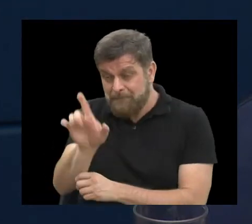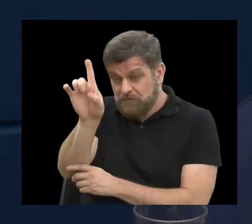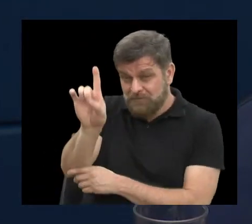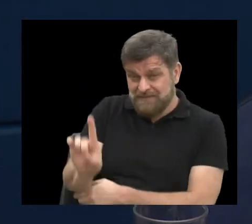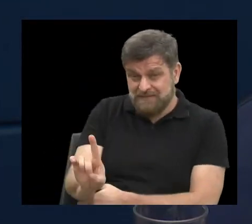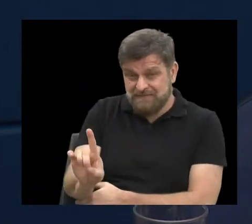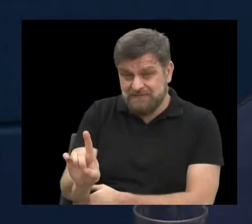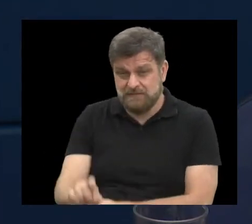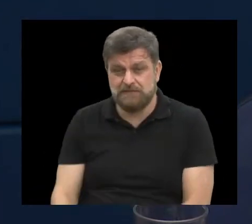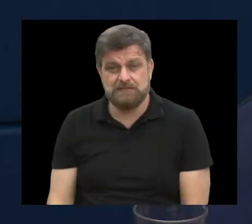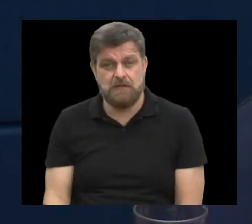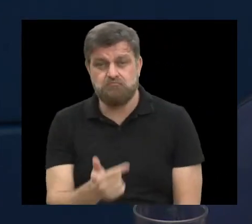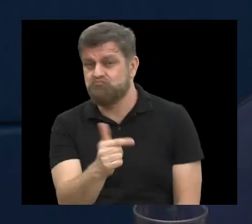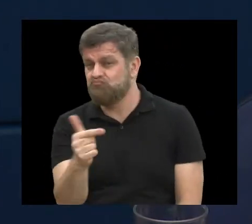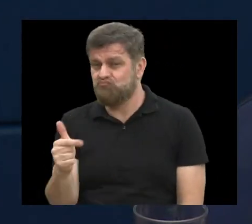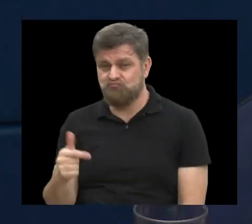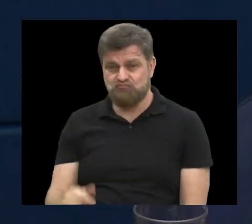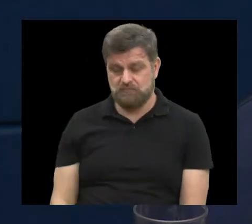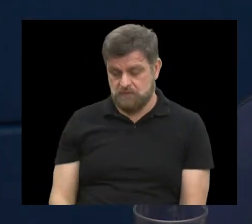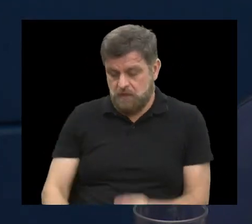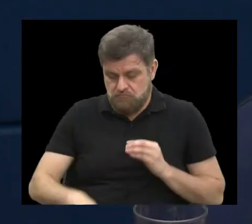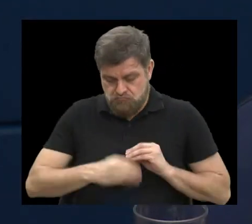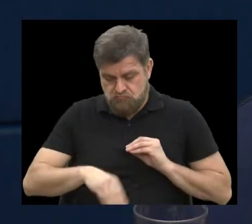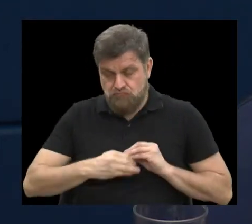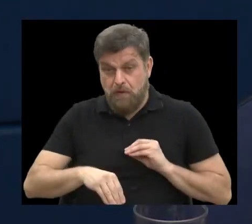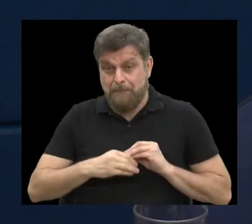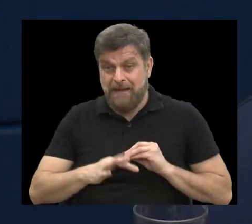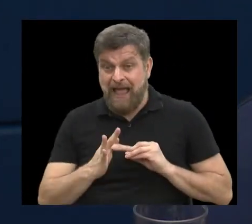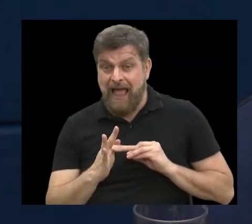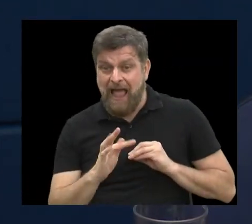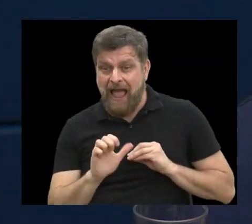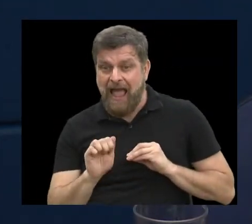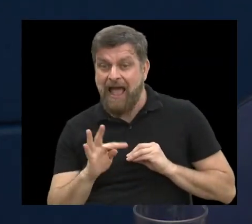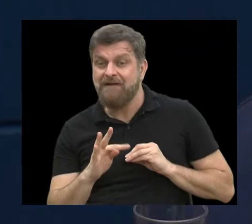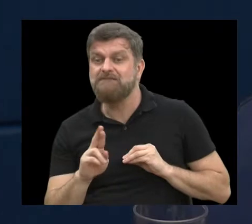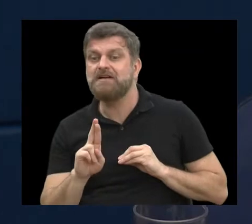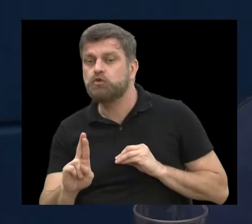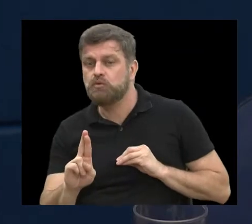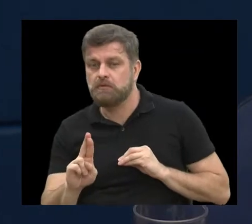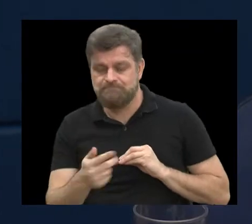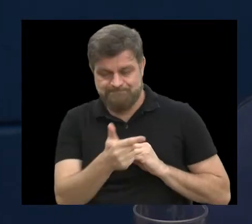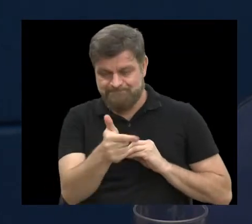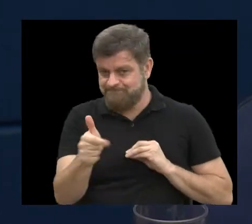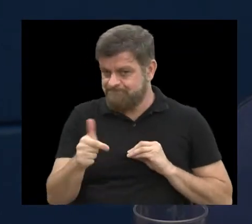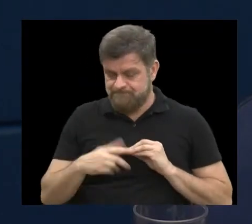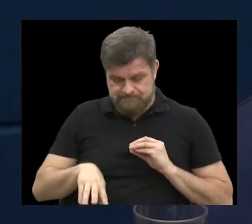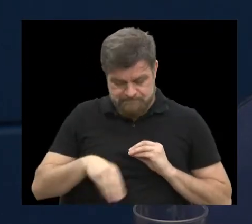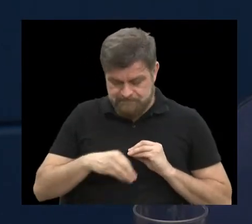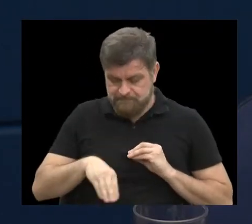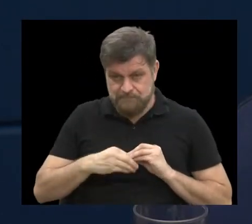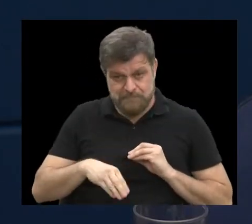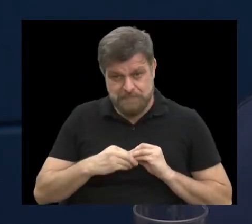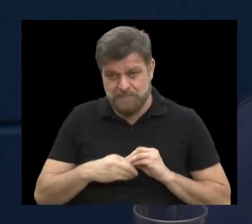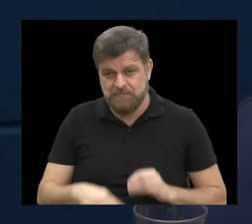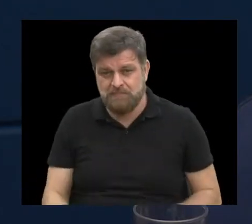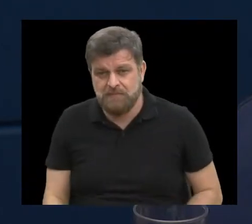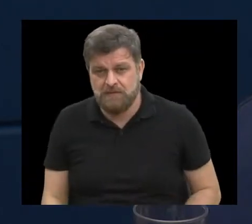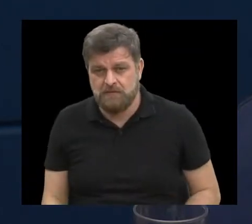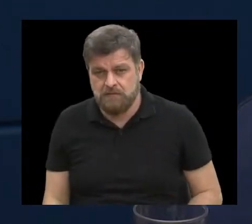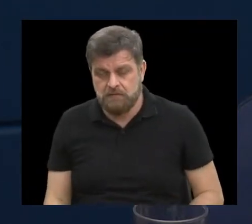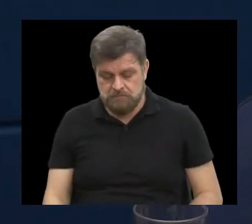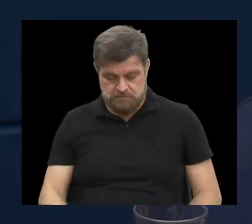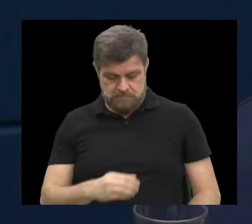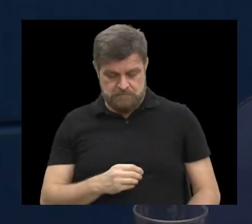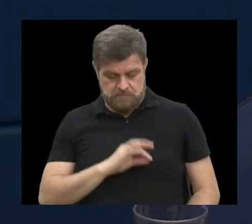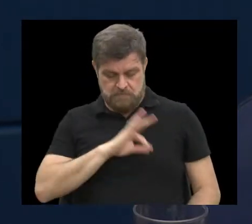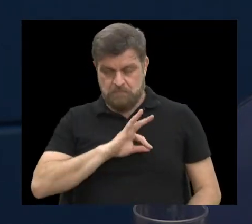deficiência, não é aplicado o fator previdenciário, não entra esse elemento para eventualmente